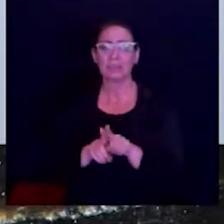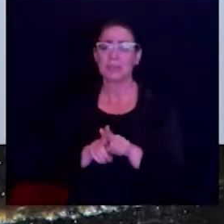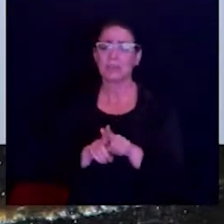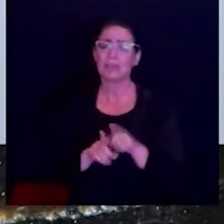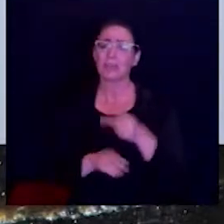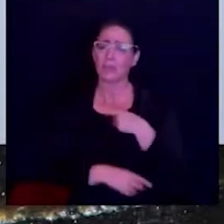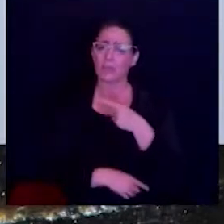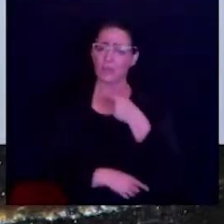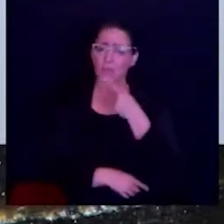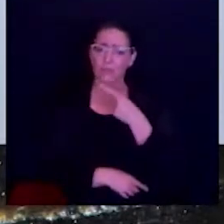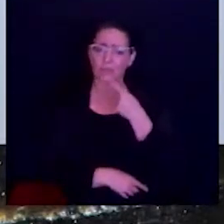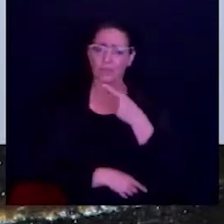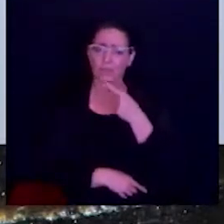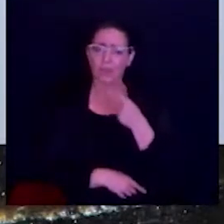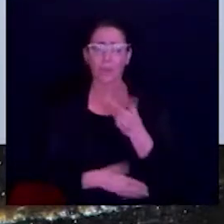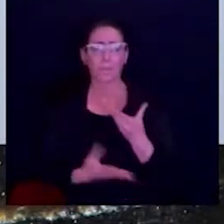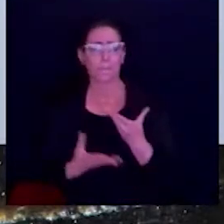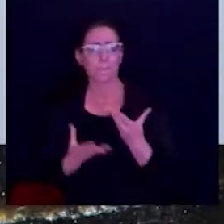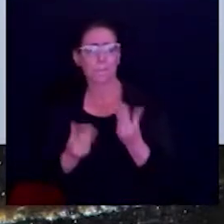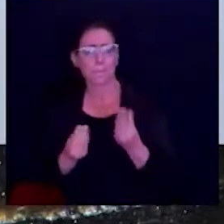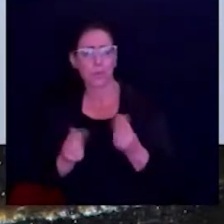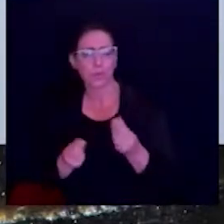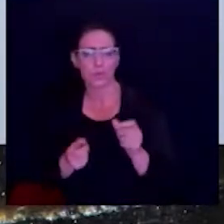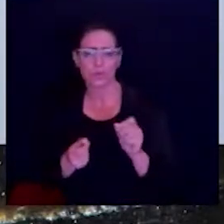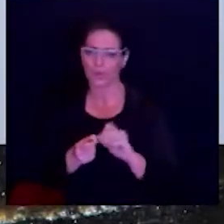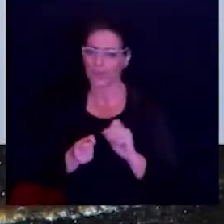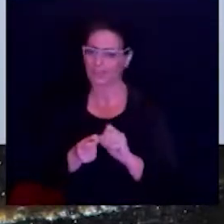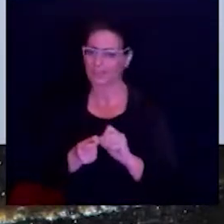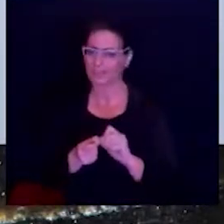eu diria: façam muito com pouco.